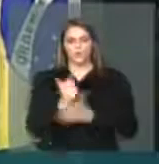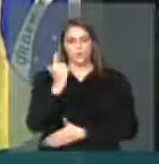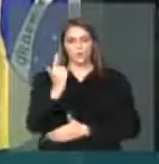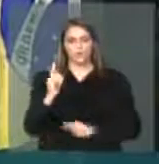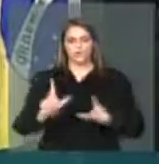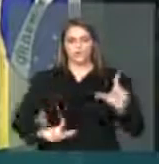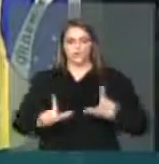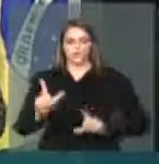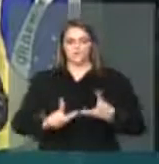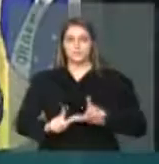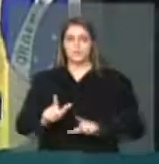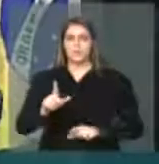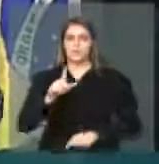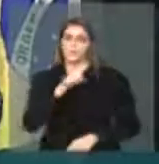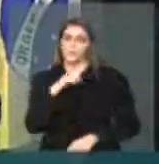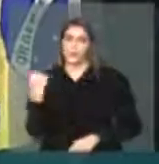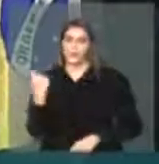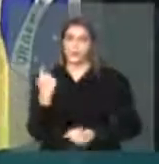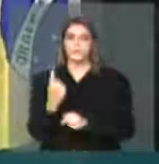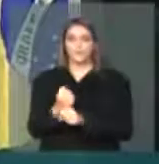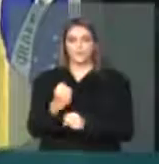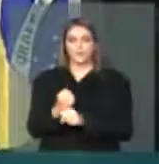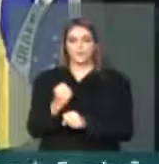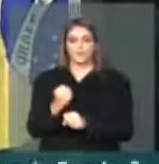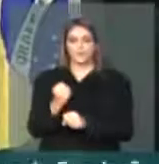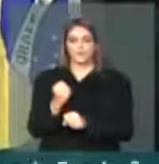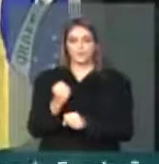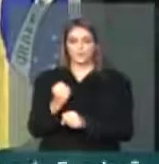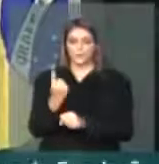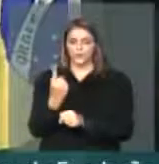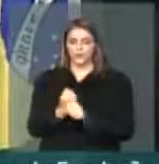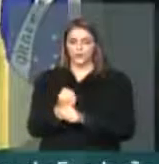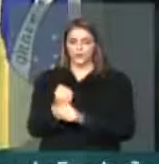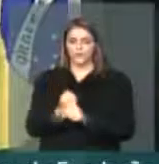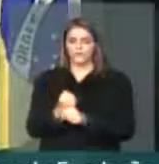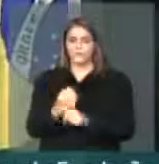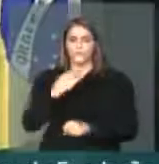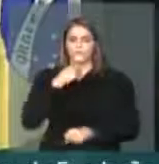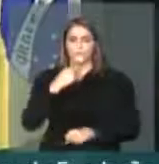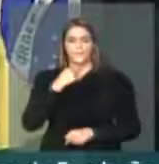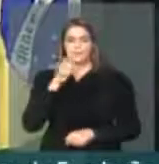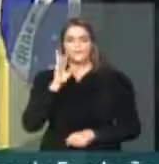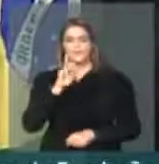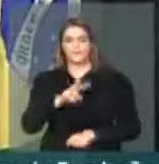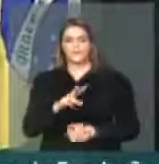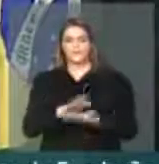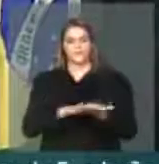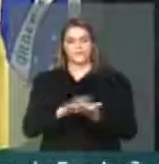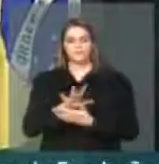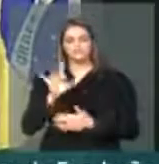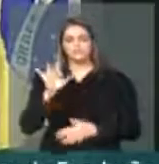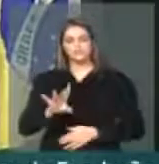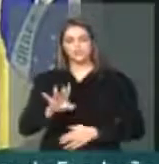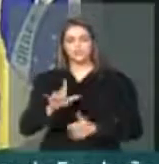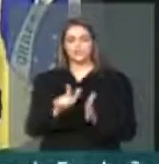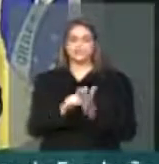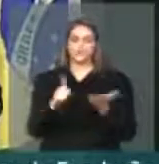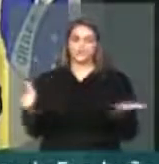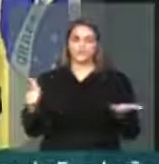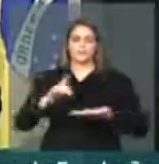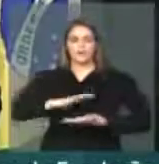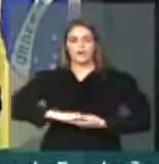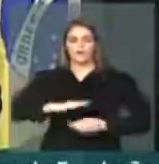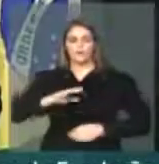ele faleceu, e ficamos quase um ano de luto, só podia assistir o Jornal Nacional, não podíamos assistir os